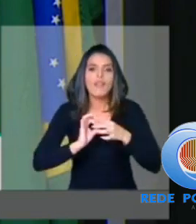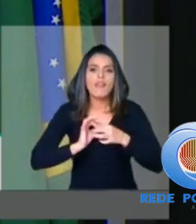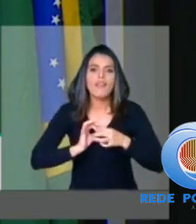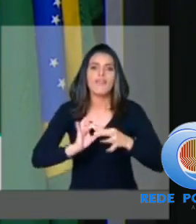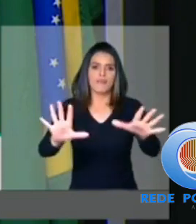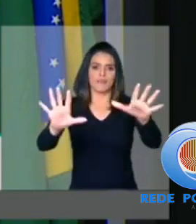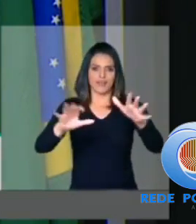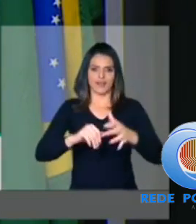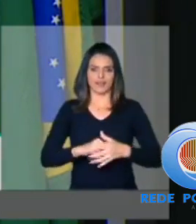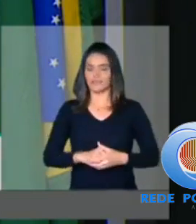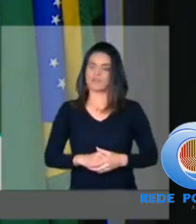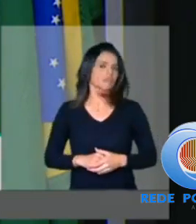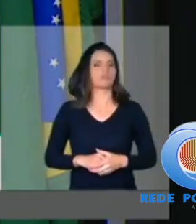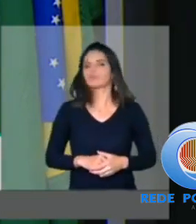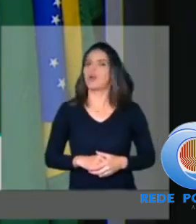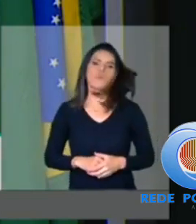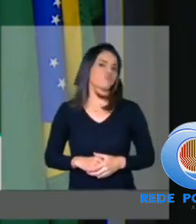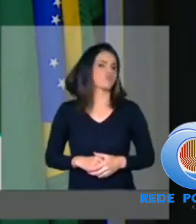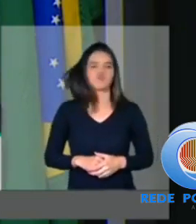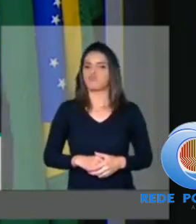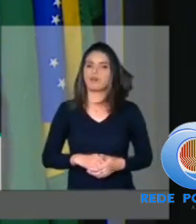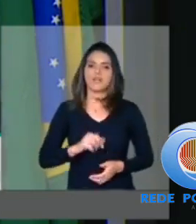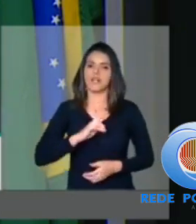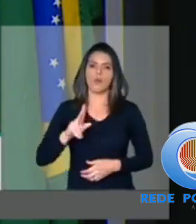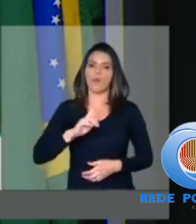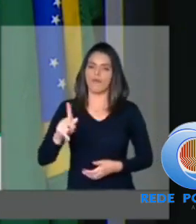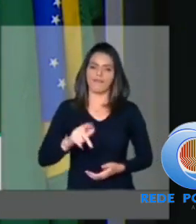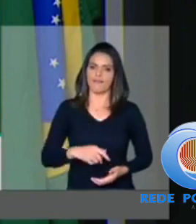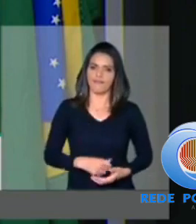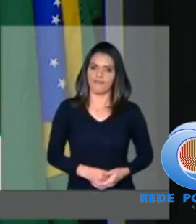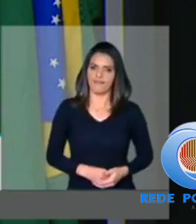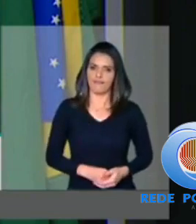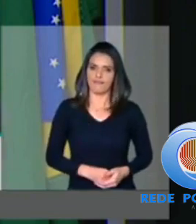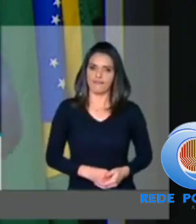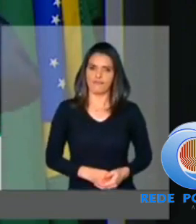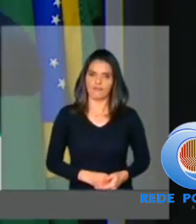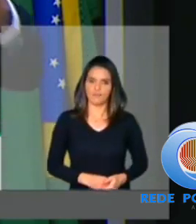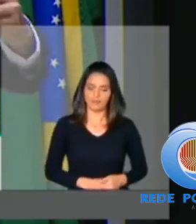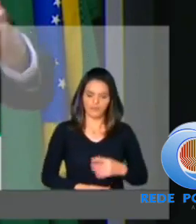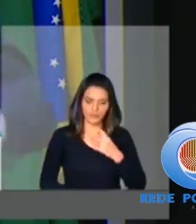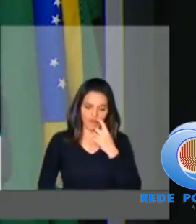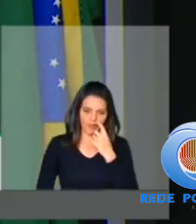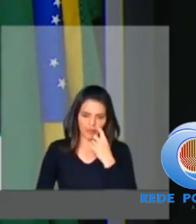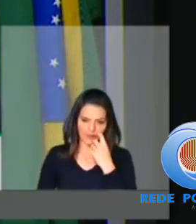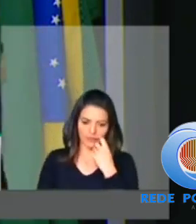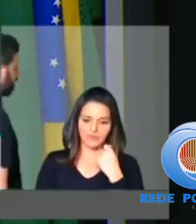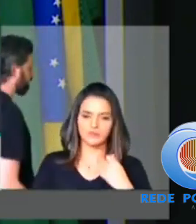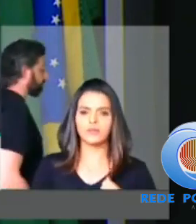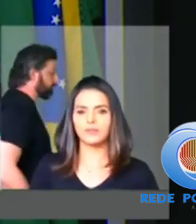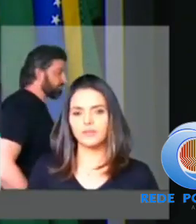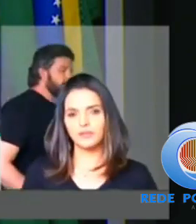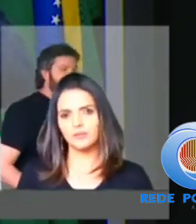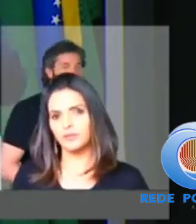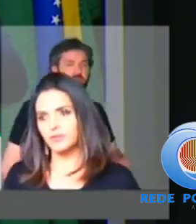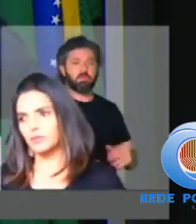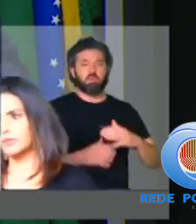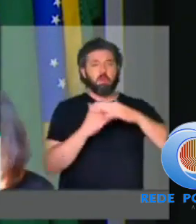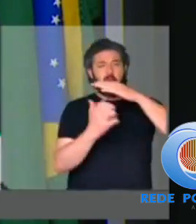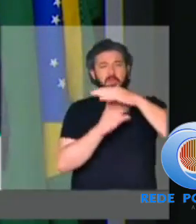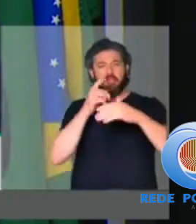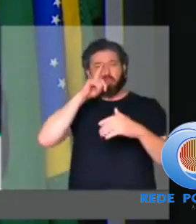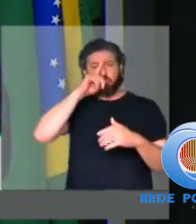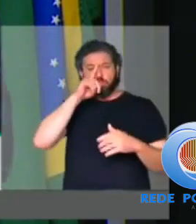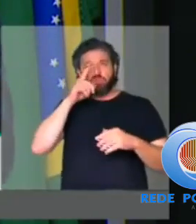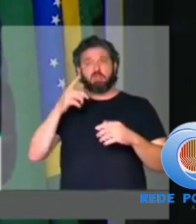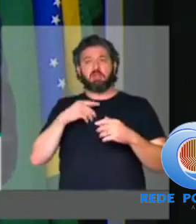liberação da mão do Estado na atuação desses negócios. São empresas de baixo risco, de baixo